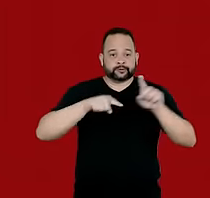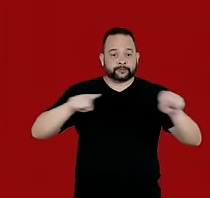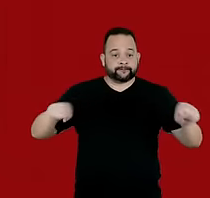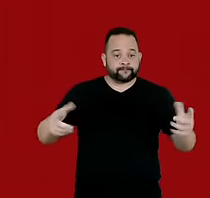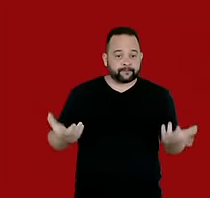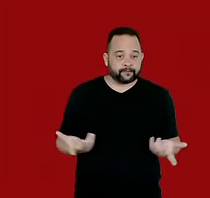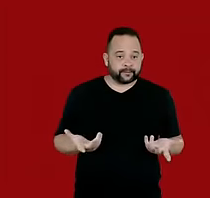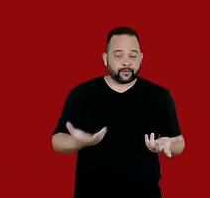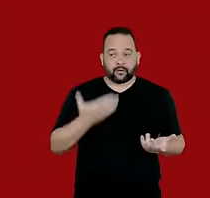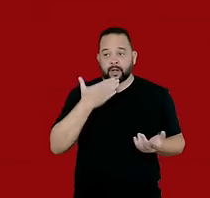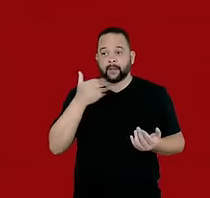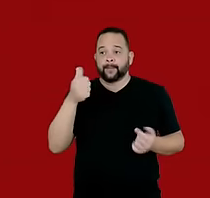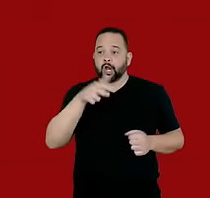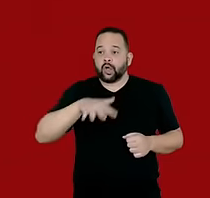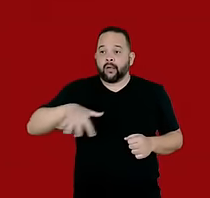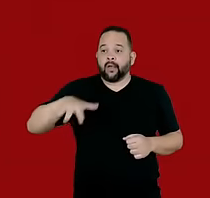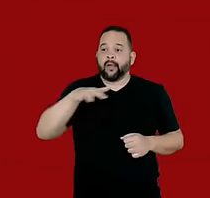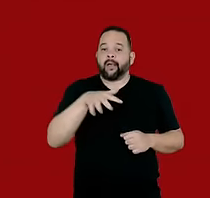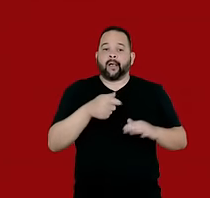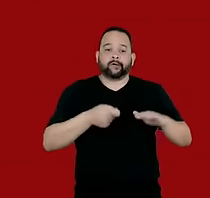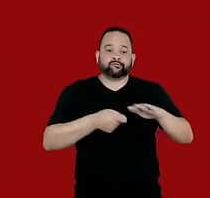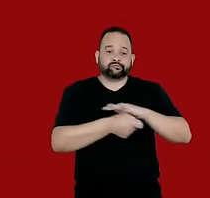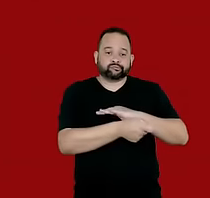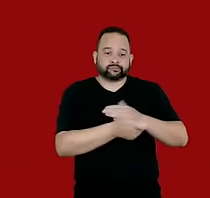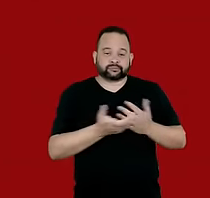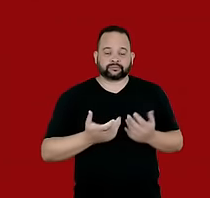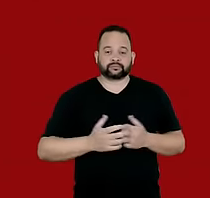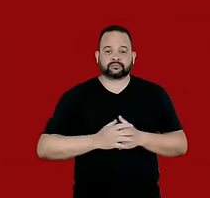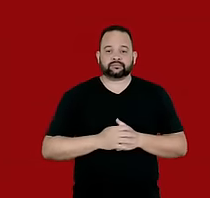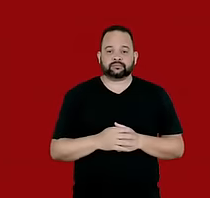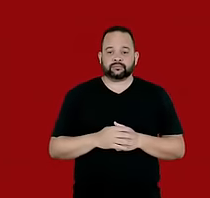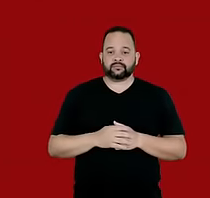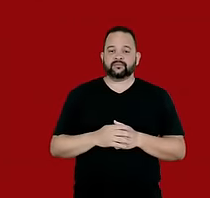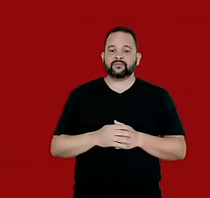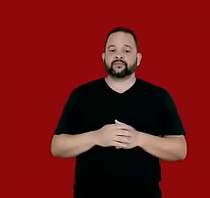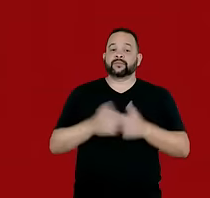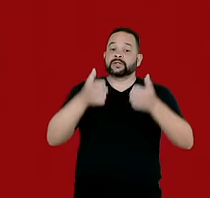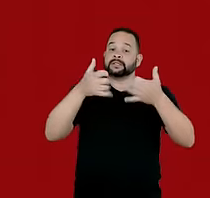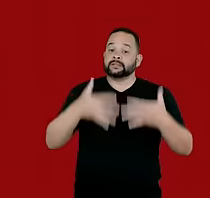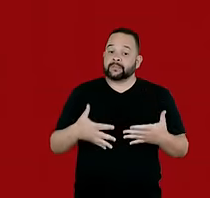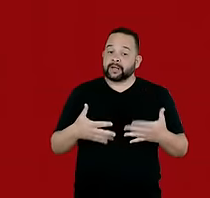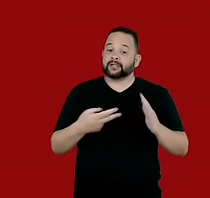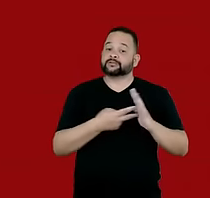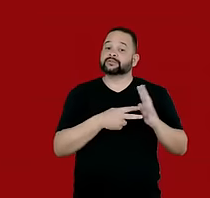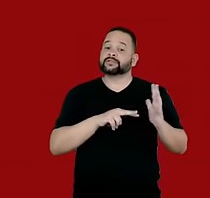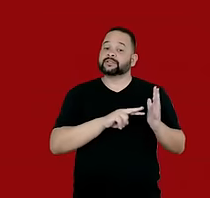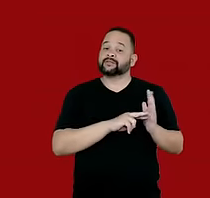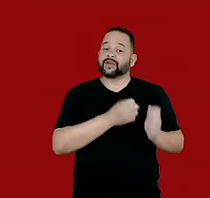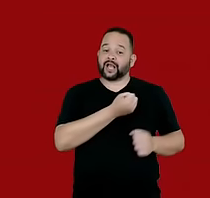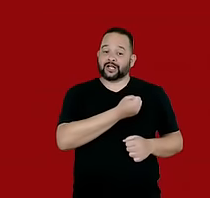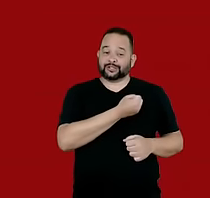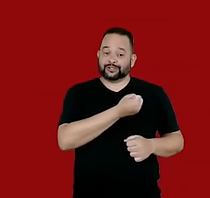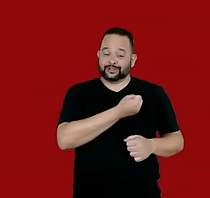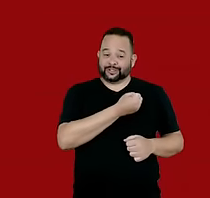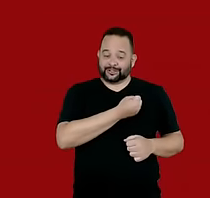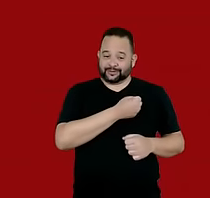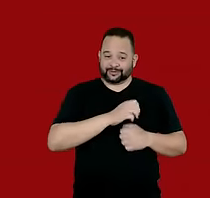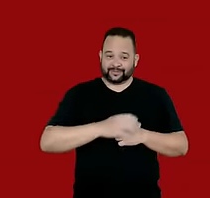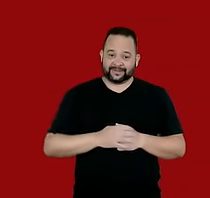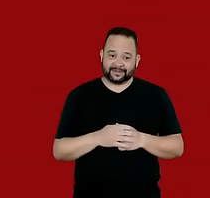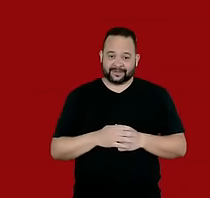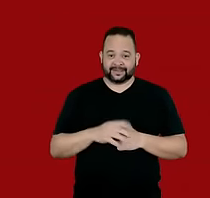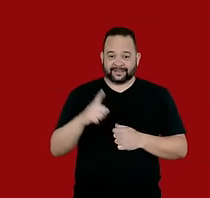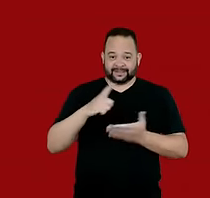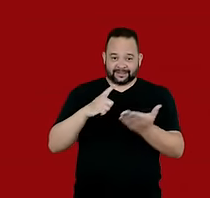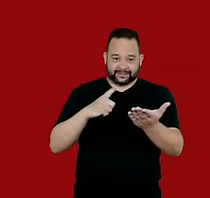é eu passo para pro Felipe Ah só traduzindo isso em número né Acho que tríplice coroa aqui de parâmetros relevantes